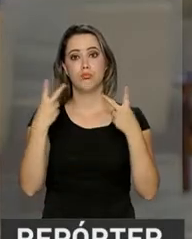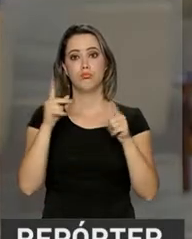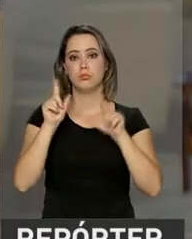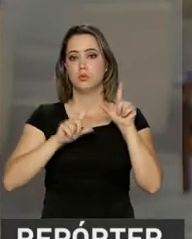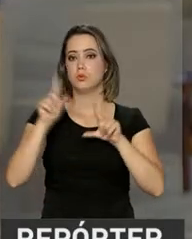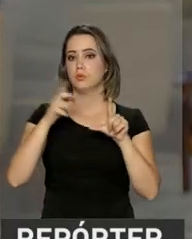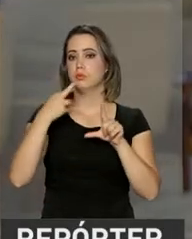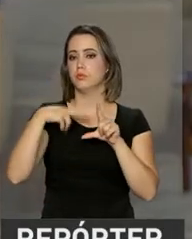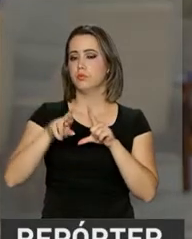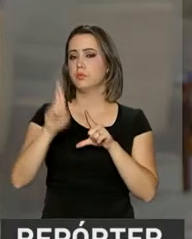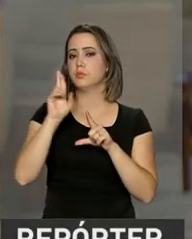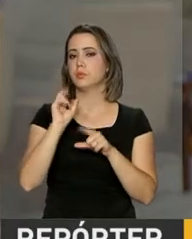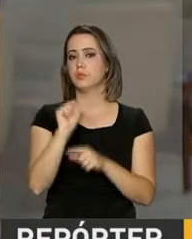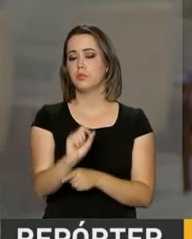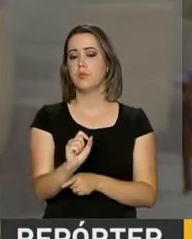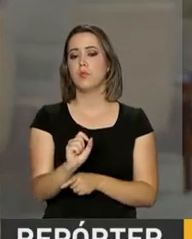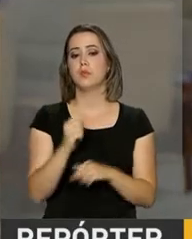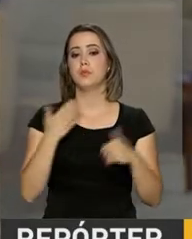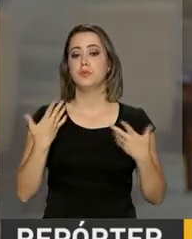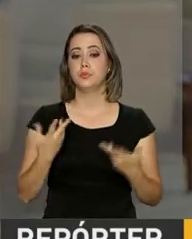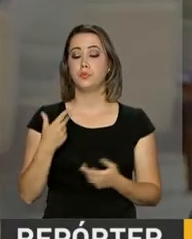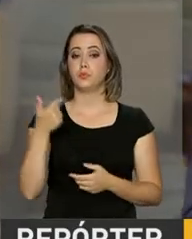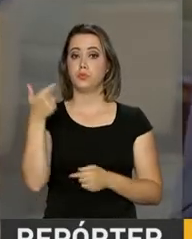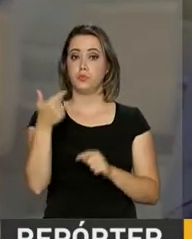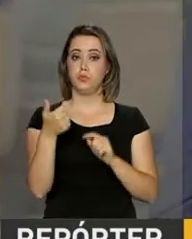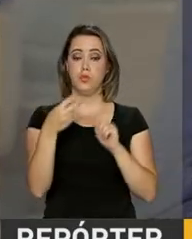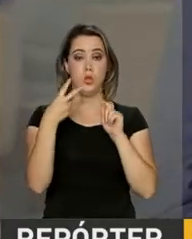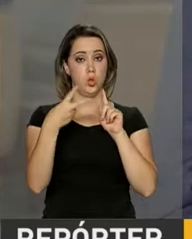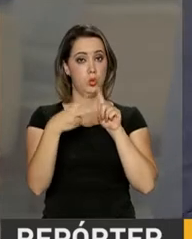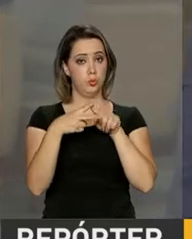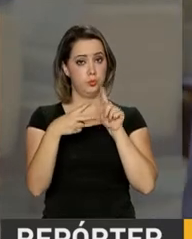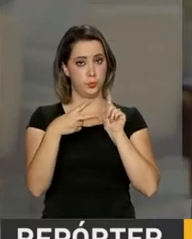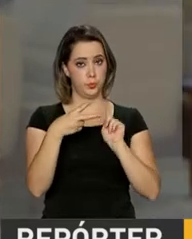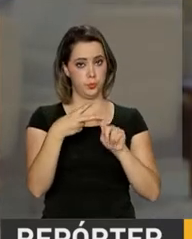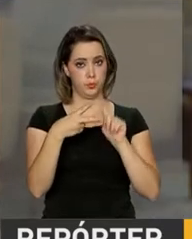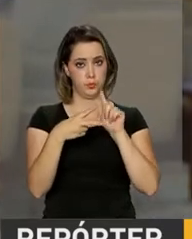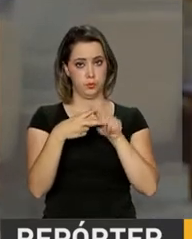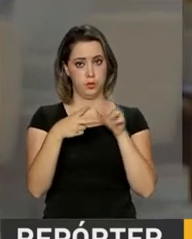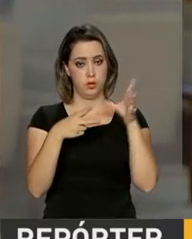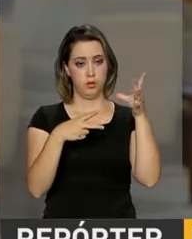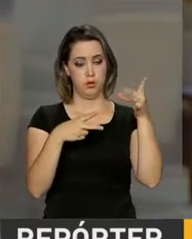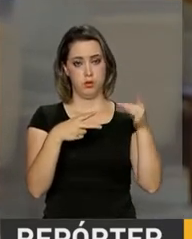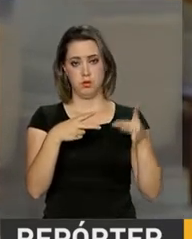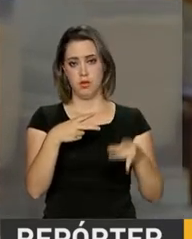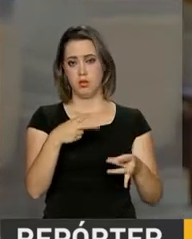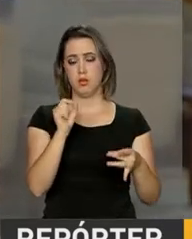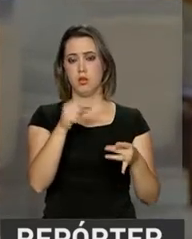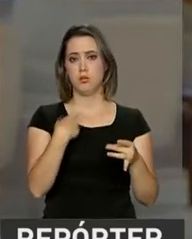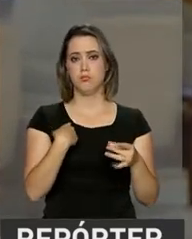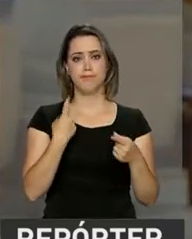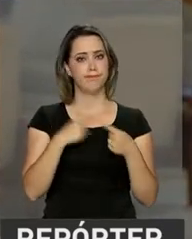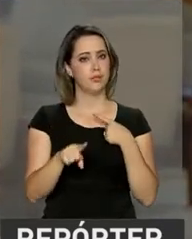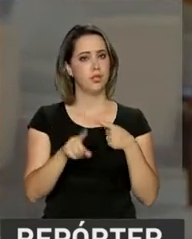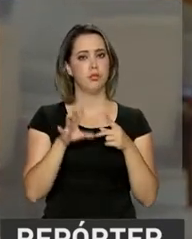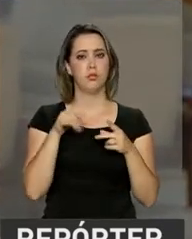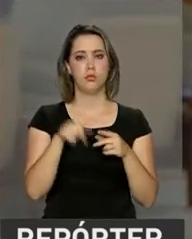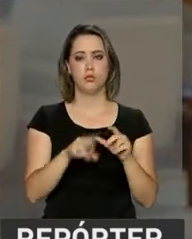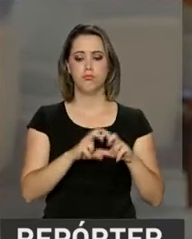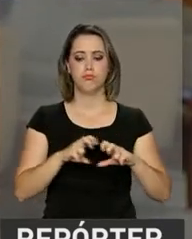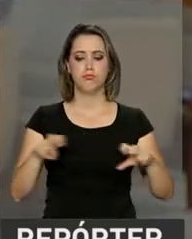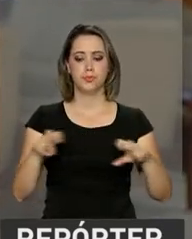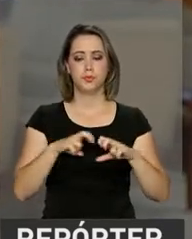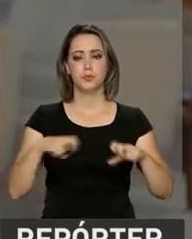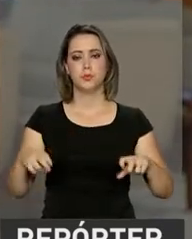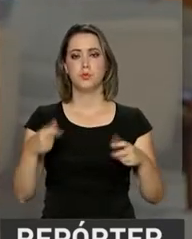TV NBR. Olha, Roberto, dois destaques apresentados por partidos da oposição foram derrubados no plenário